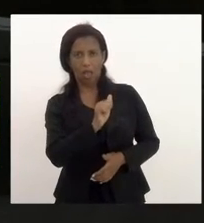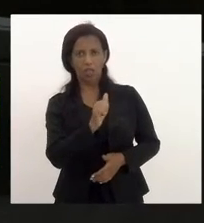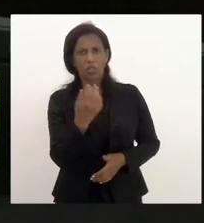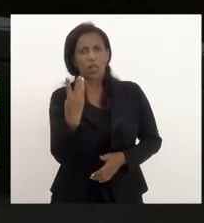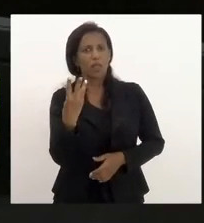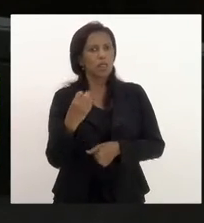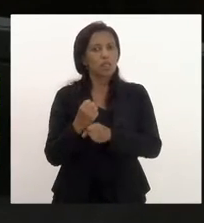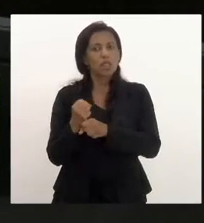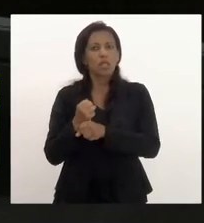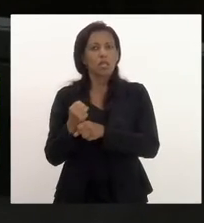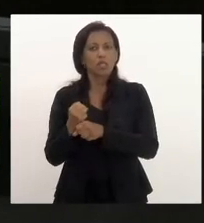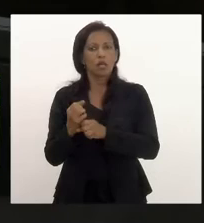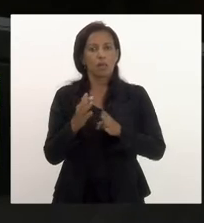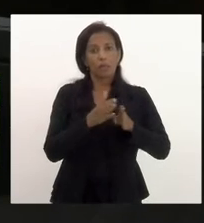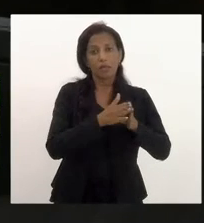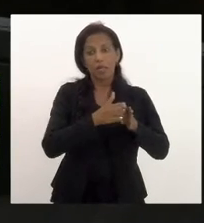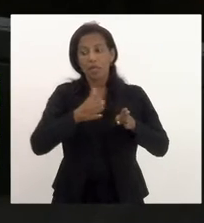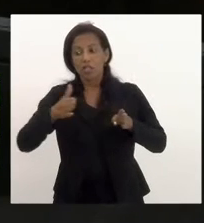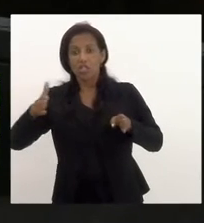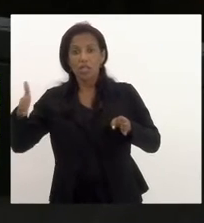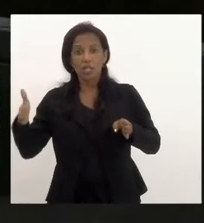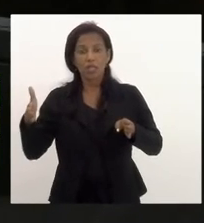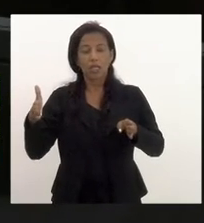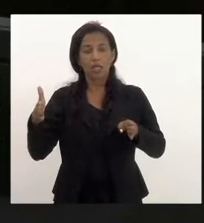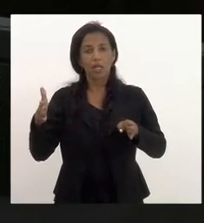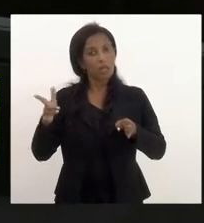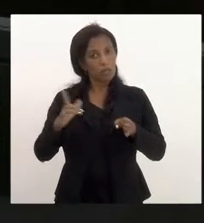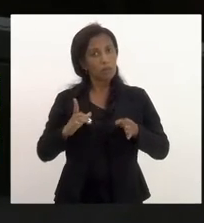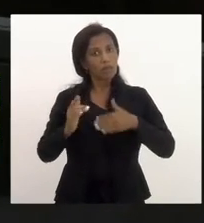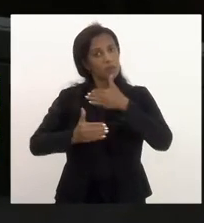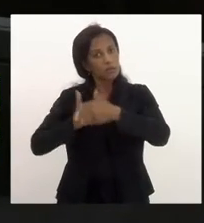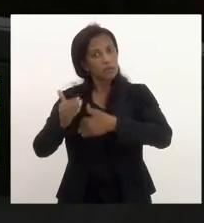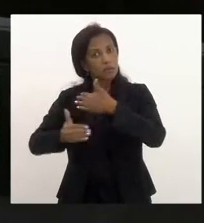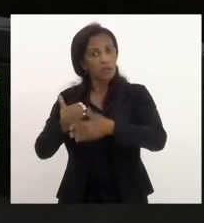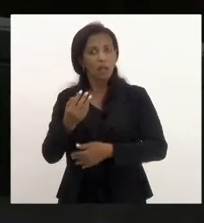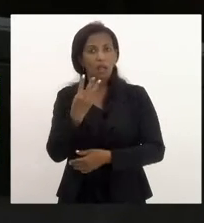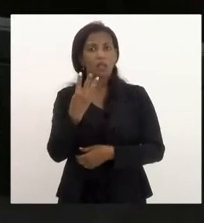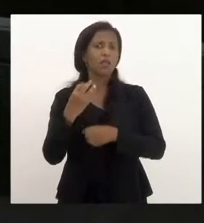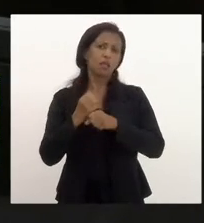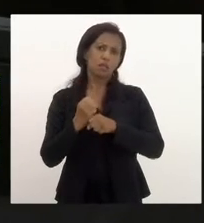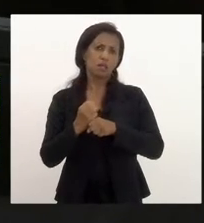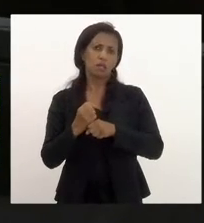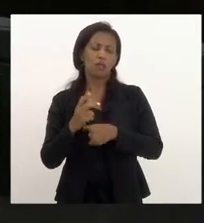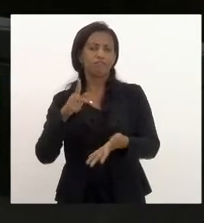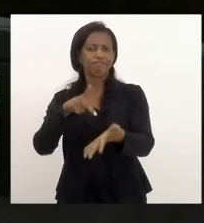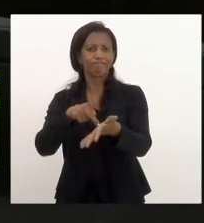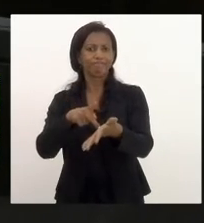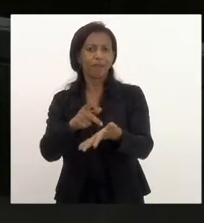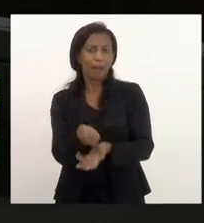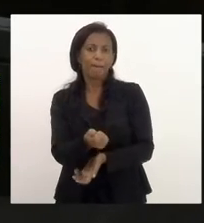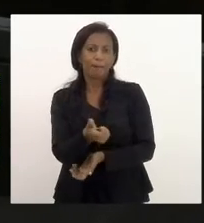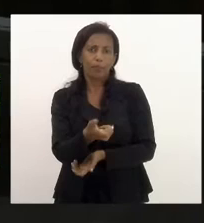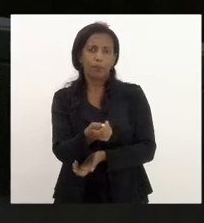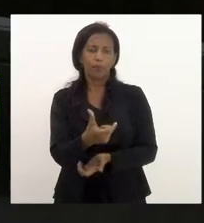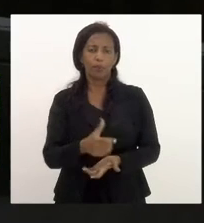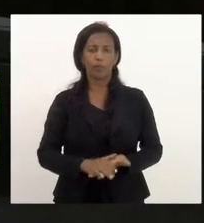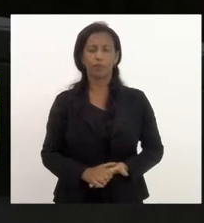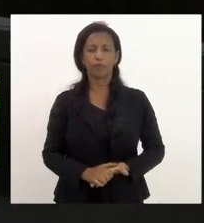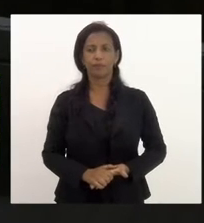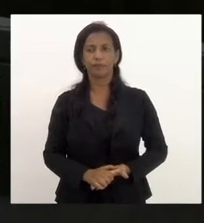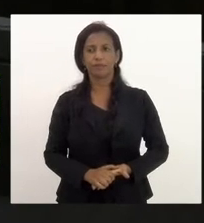está pretendendo a Steam dele no livro de caixa por mais tempo para fazer desenvolvimento três anos realmente algum corda é muito um pouco